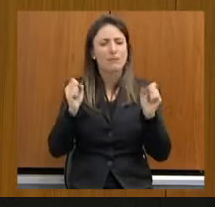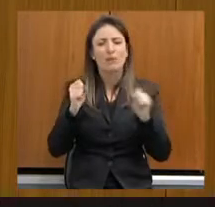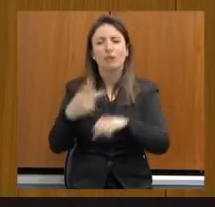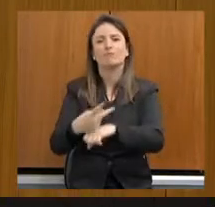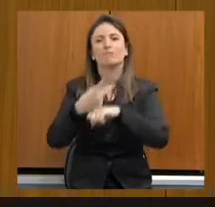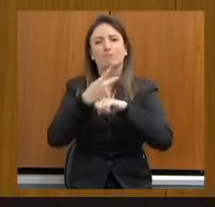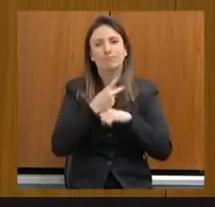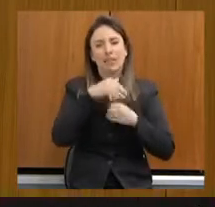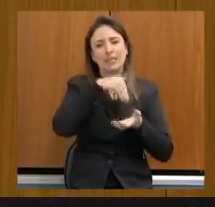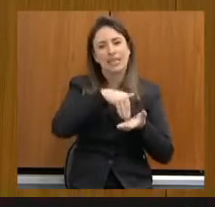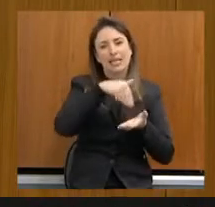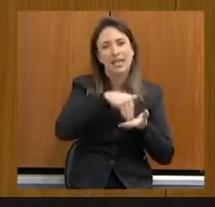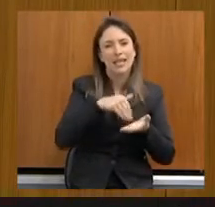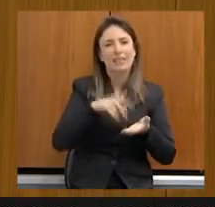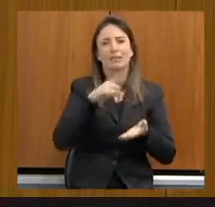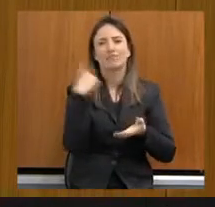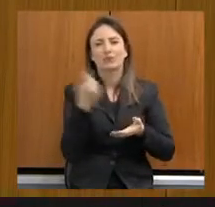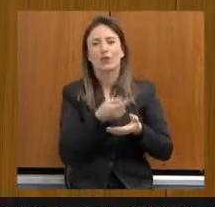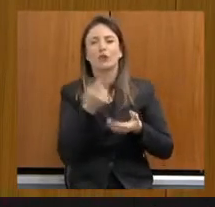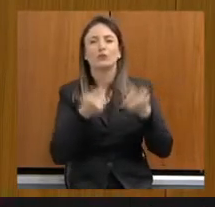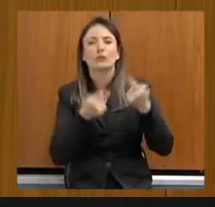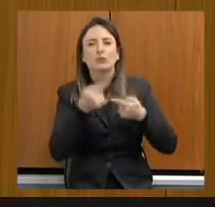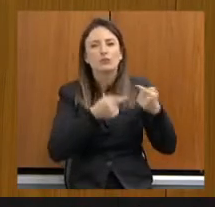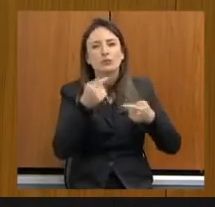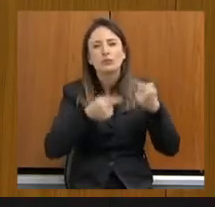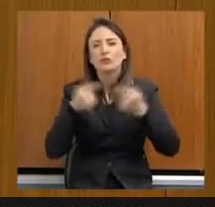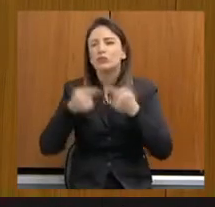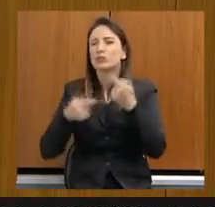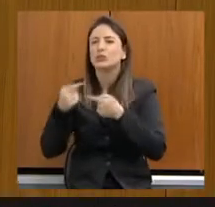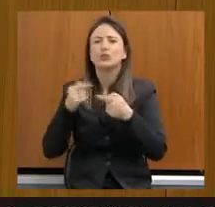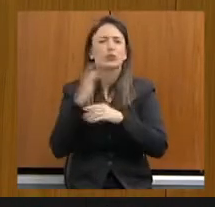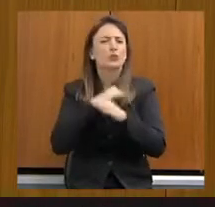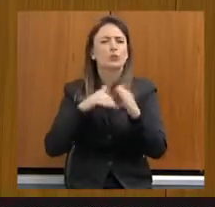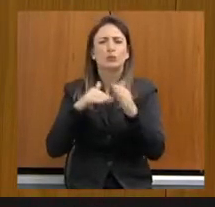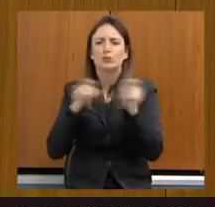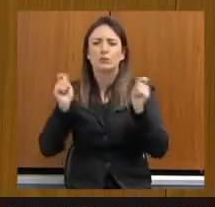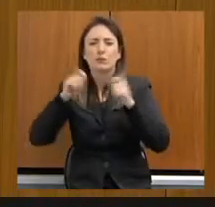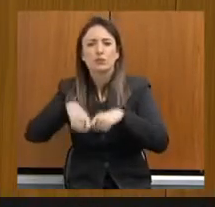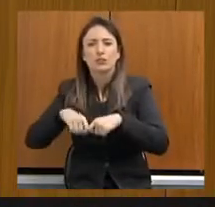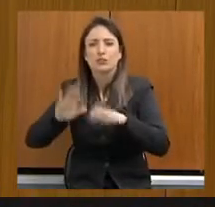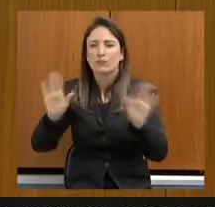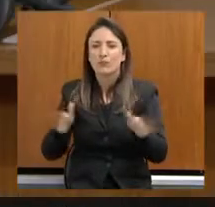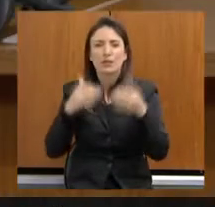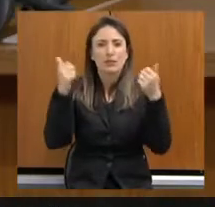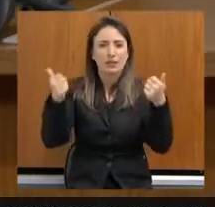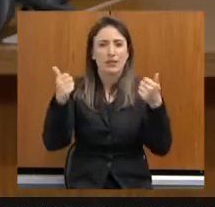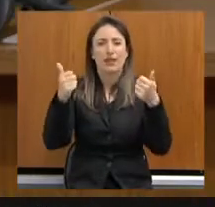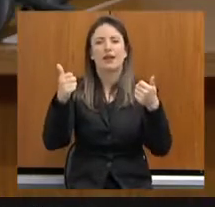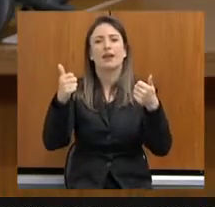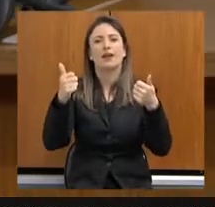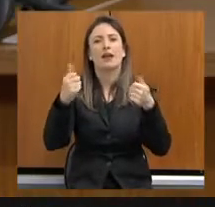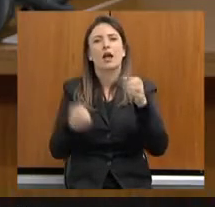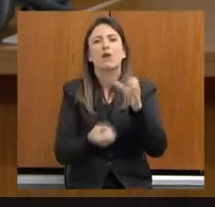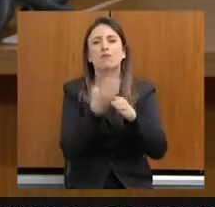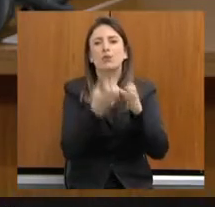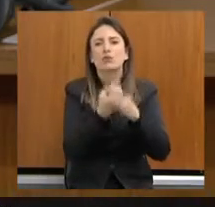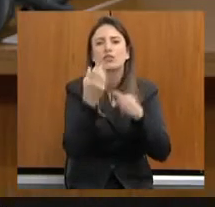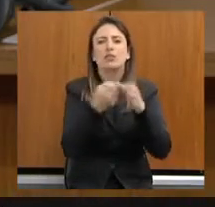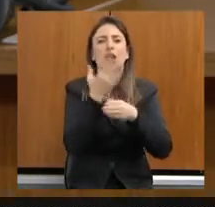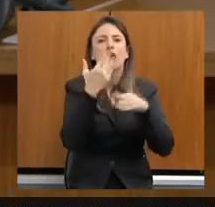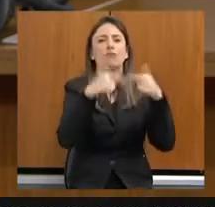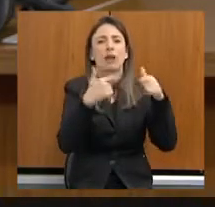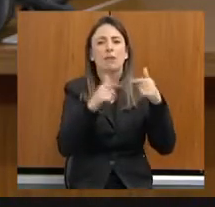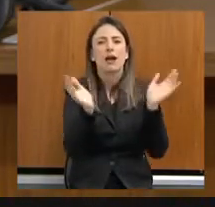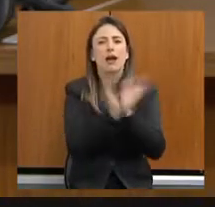pra gente estar sempre discutindo a tudo que é possível para melhorar a nossa produção rural